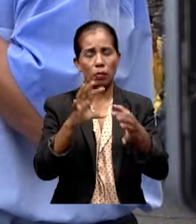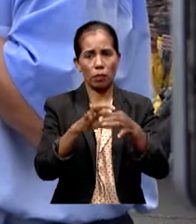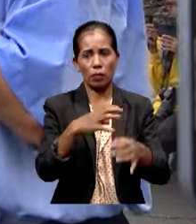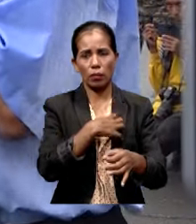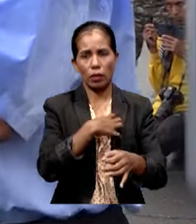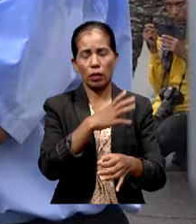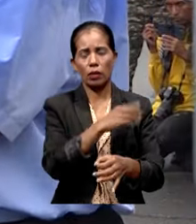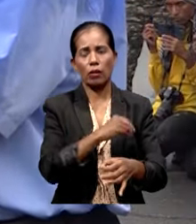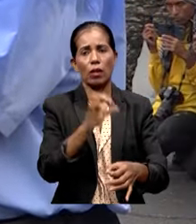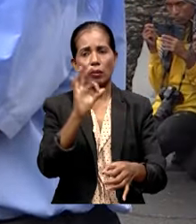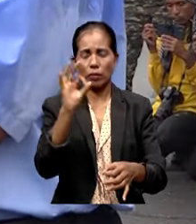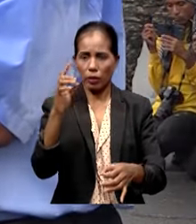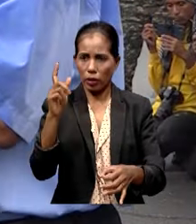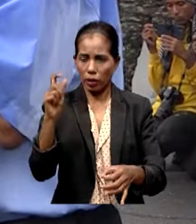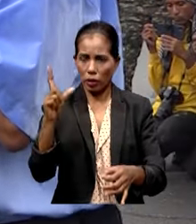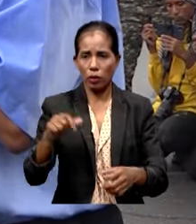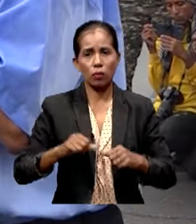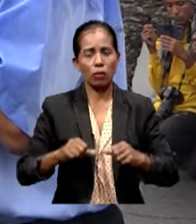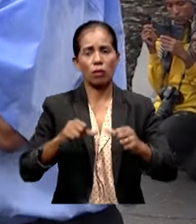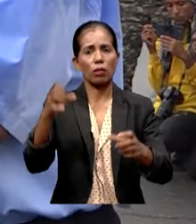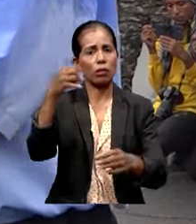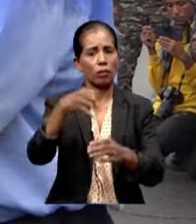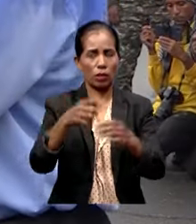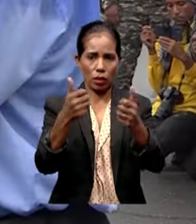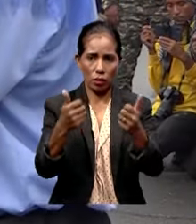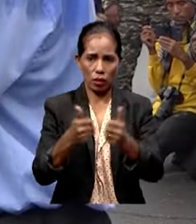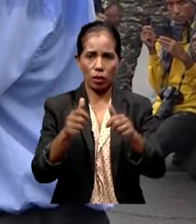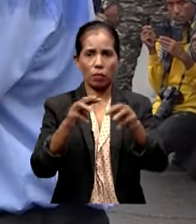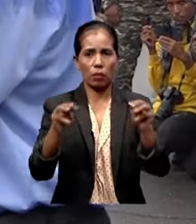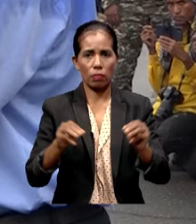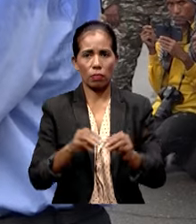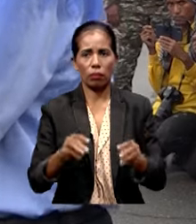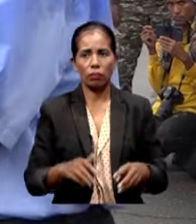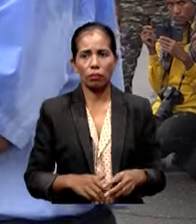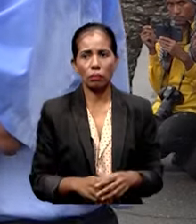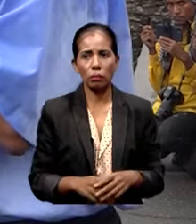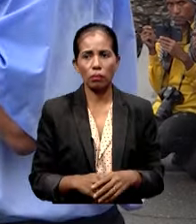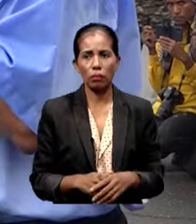no FFDTL. Sira Nebe continua envolve e a arte marciais. Romaldo Neves, Agostinho da Costa, GMN.